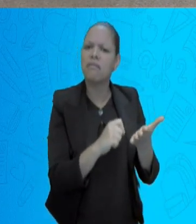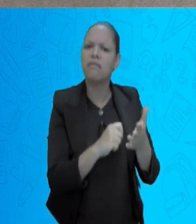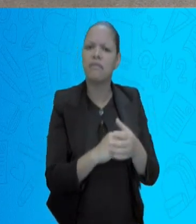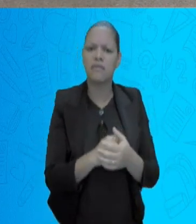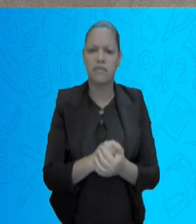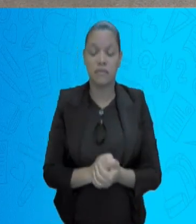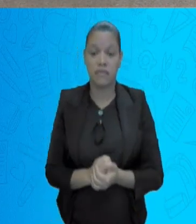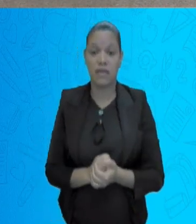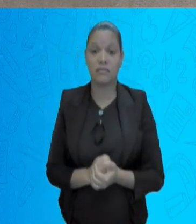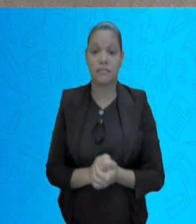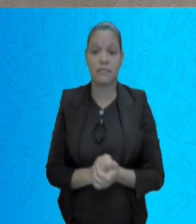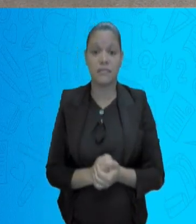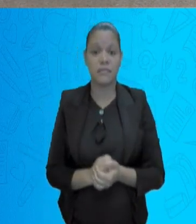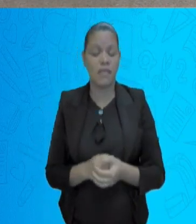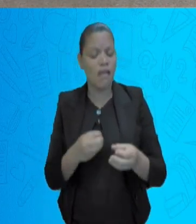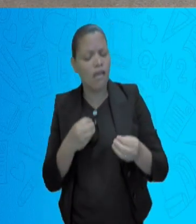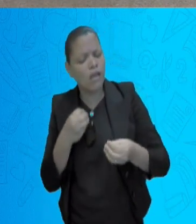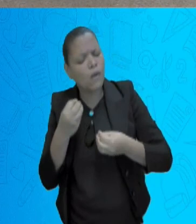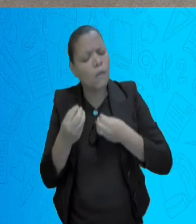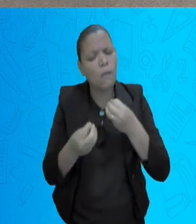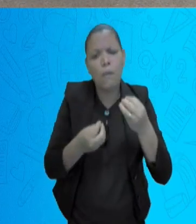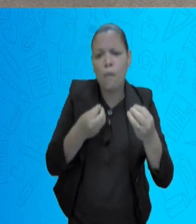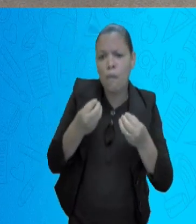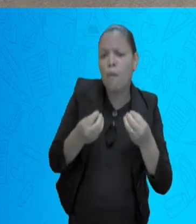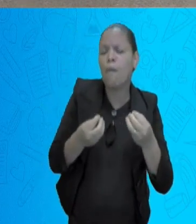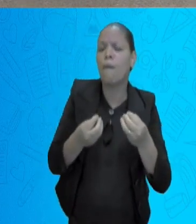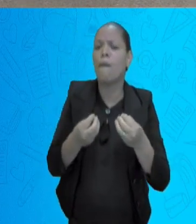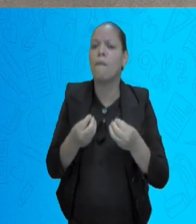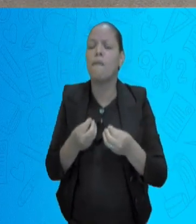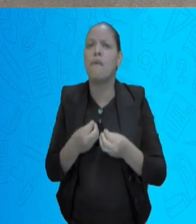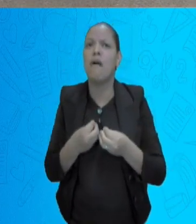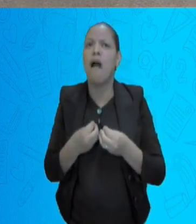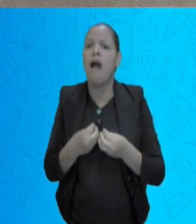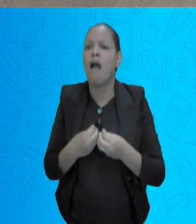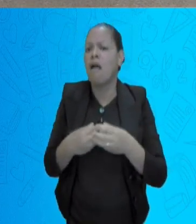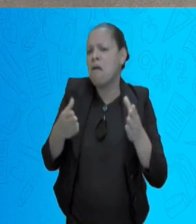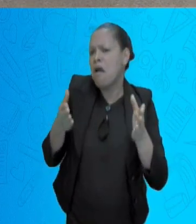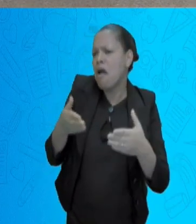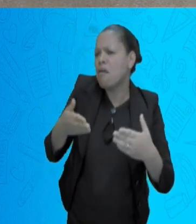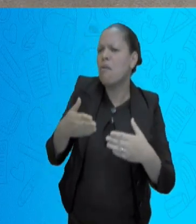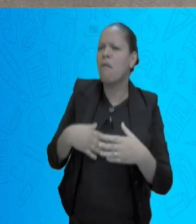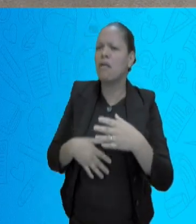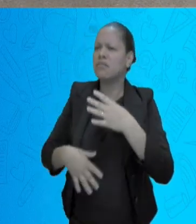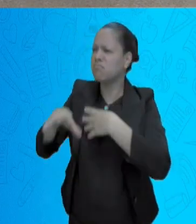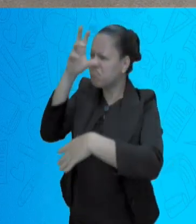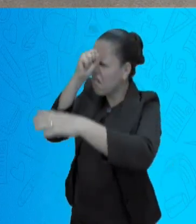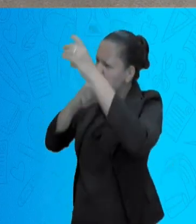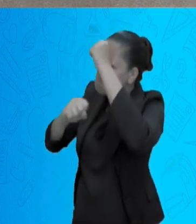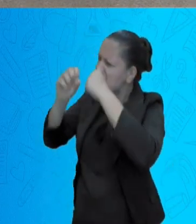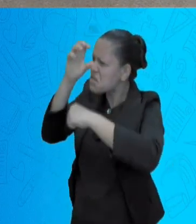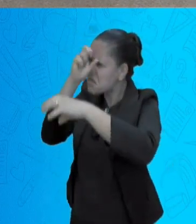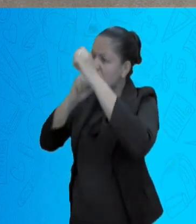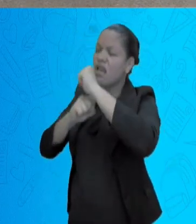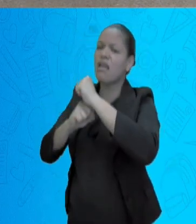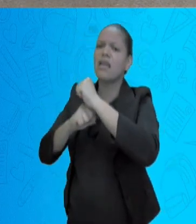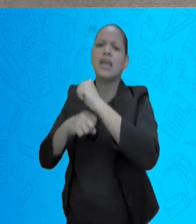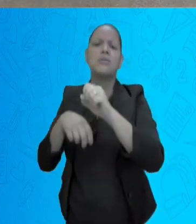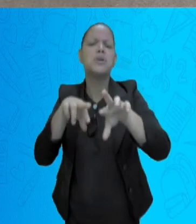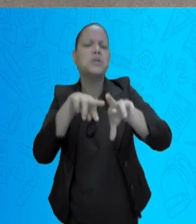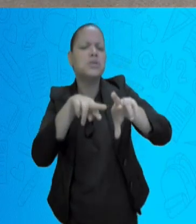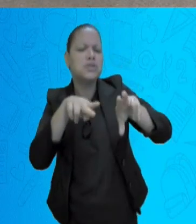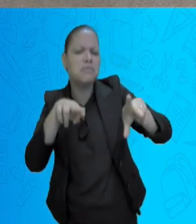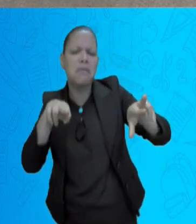novo modo de aprender, de estudar em casa, por que nós estamos vivendo assim, por que estamos estudando